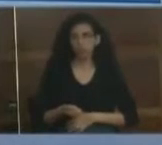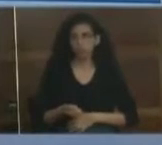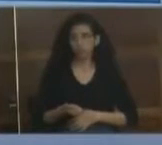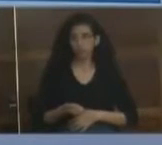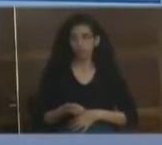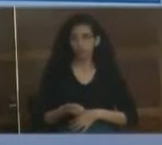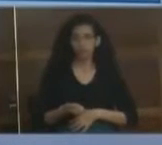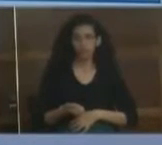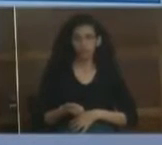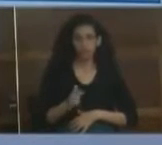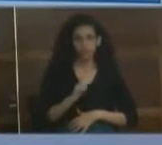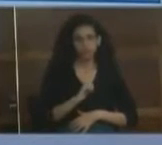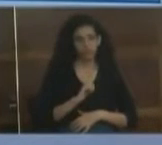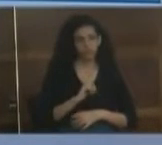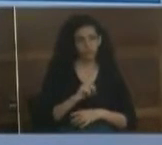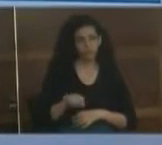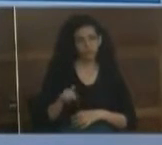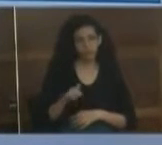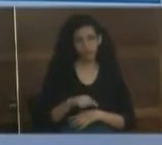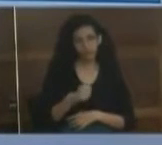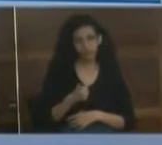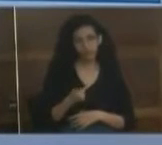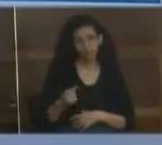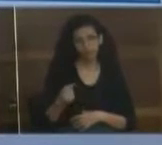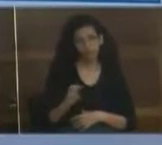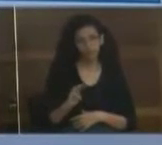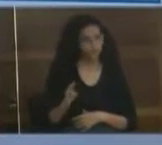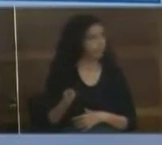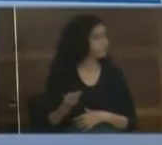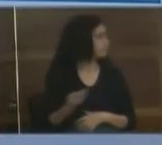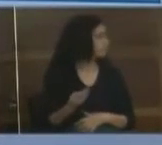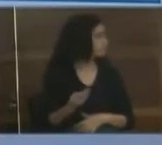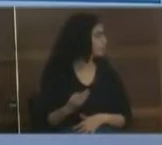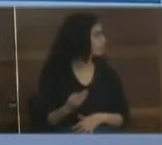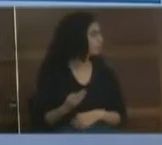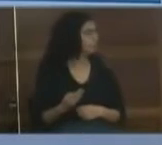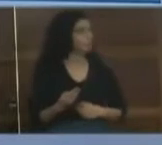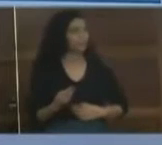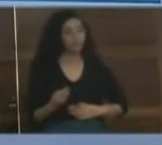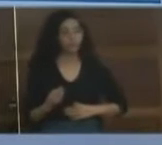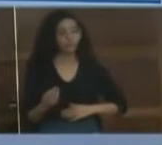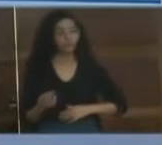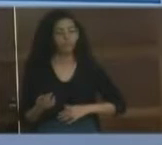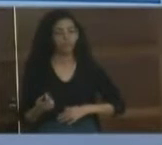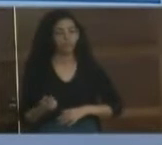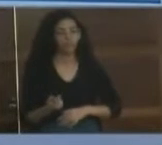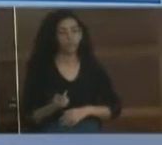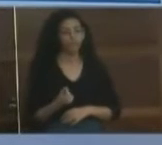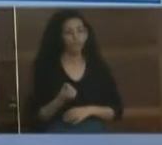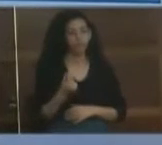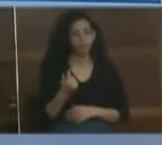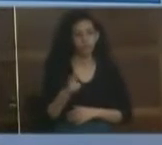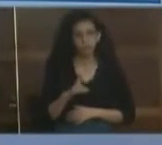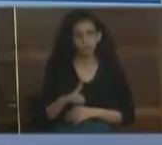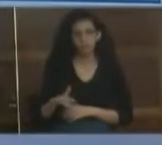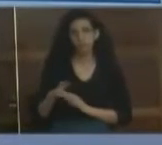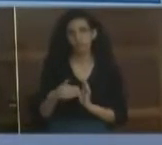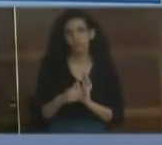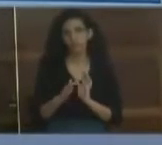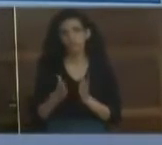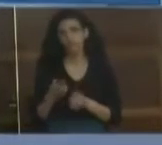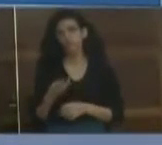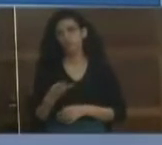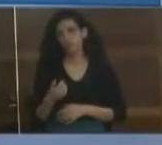terceiro quadrimestre houve uma anulação de 17 milhões 947 r$1000 despesas empenhadas até o terceiro quadrimestre